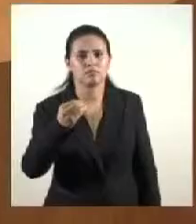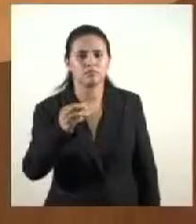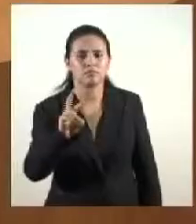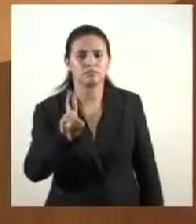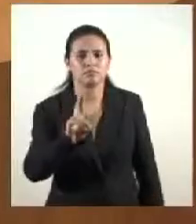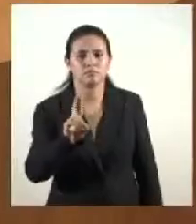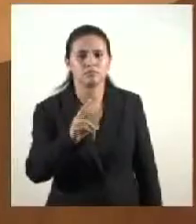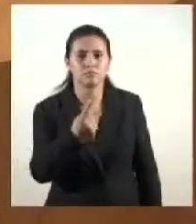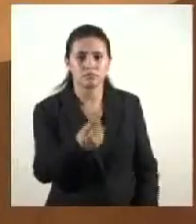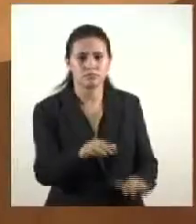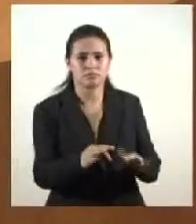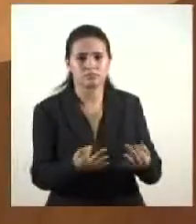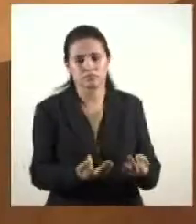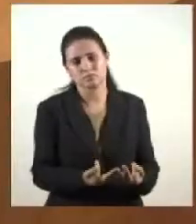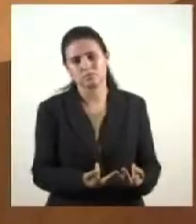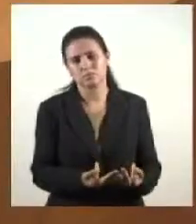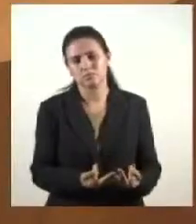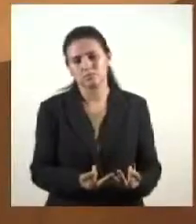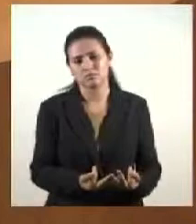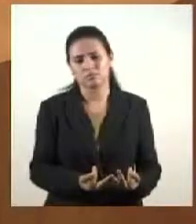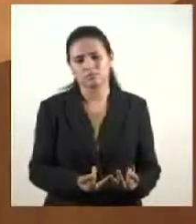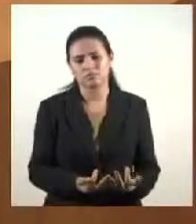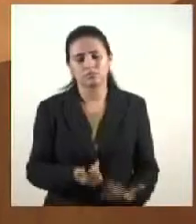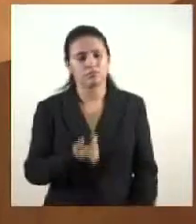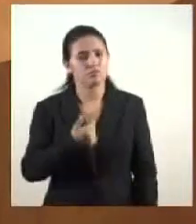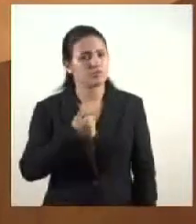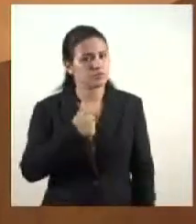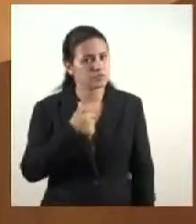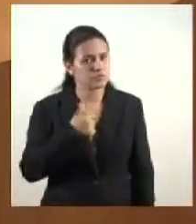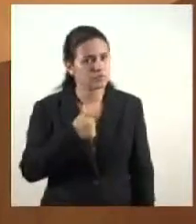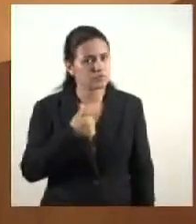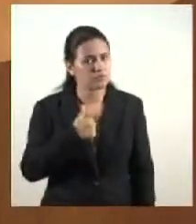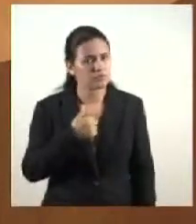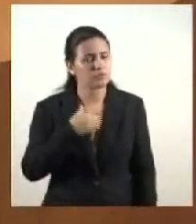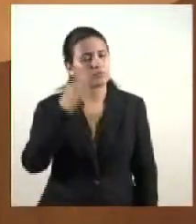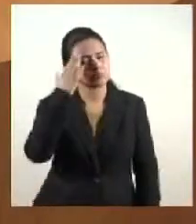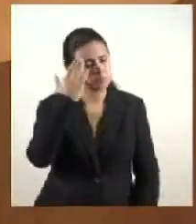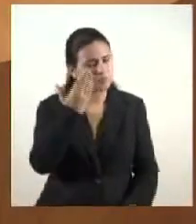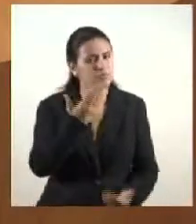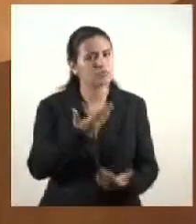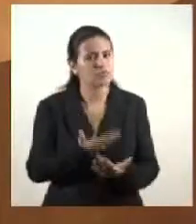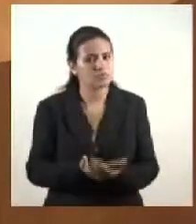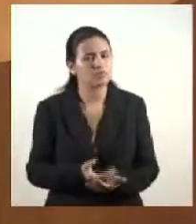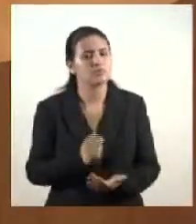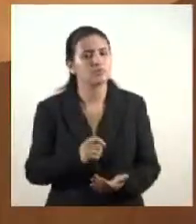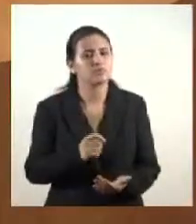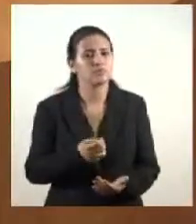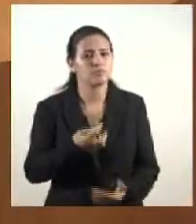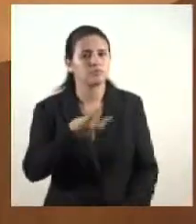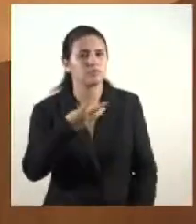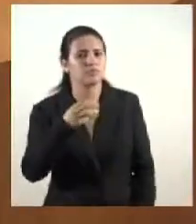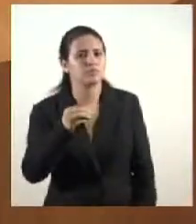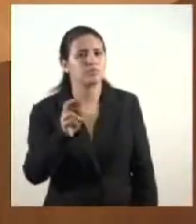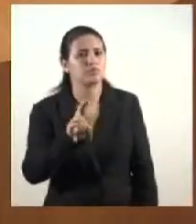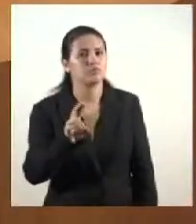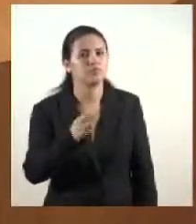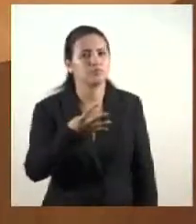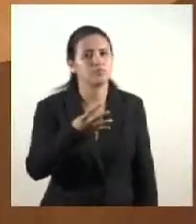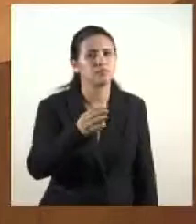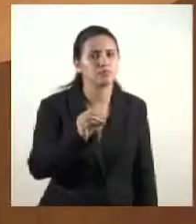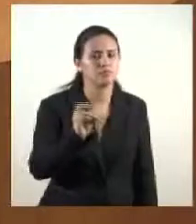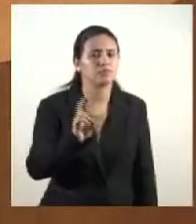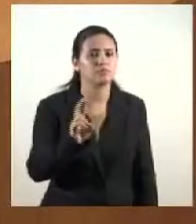por família. E eu não tenho dúvida, deputado Fernando Furtado, que esses R$ 30, R$ 40, faz